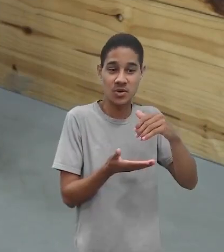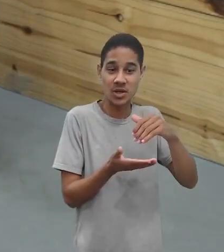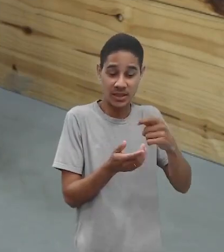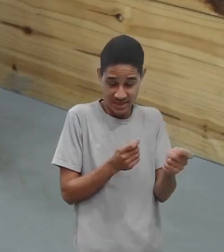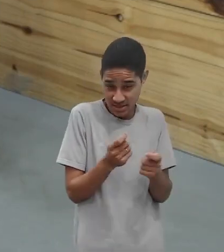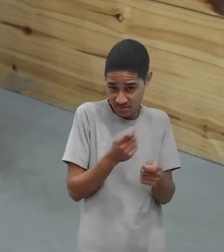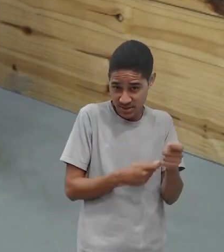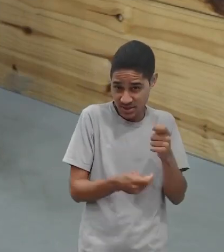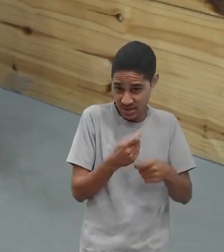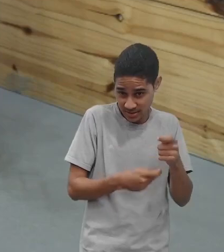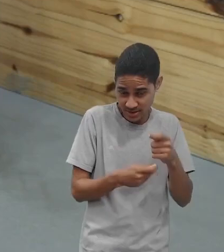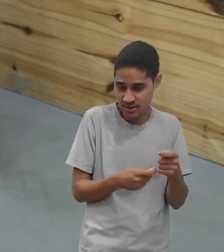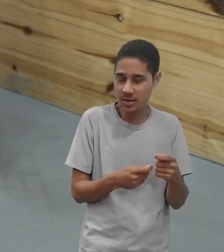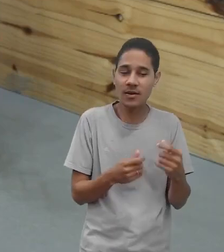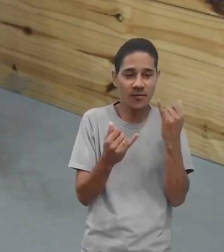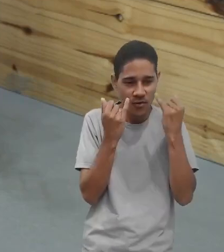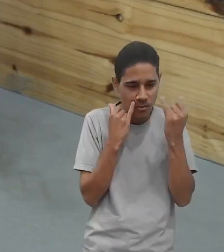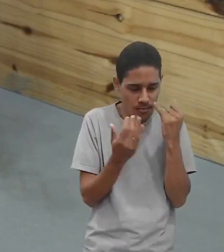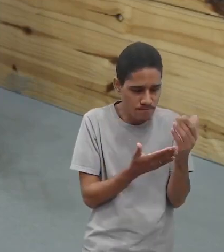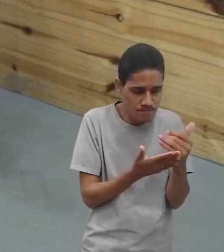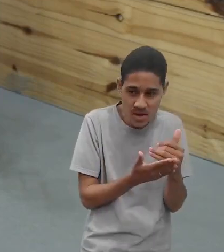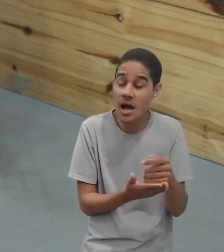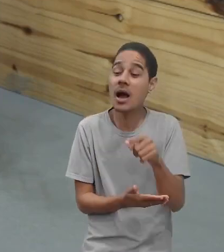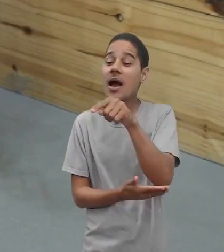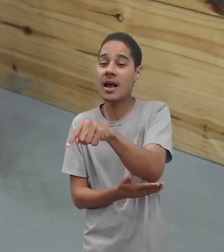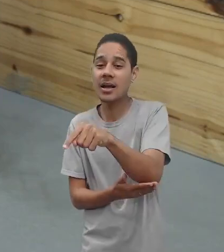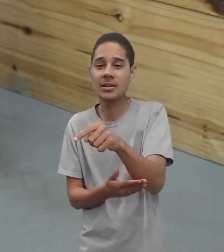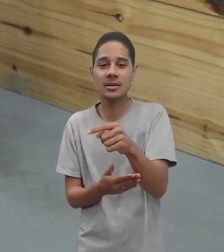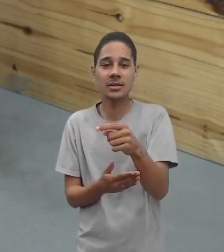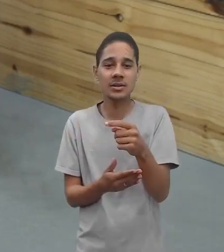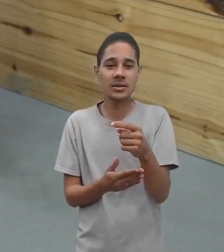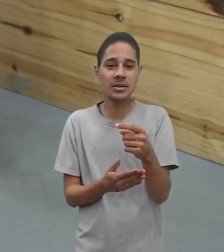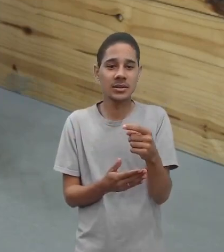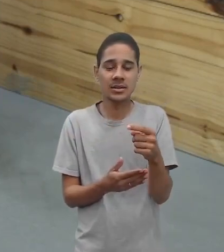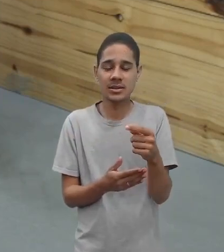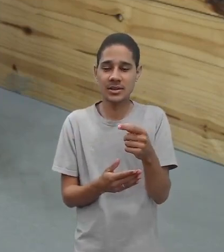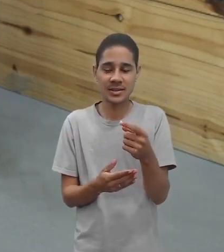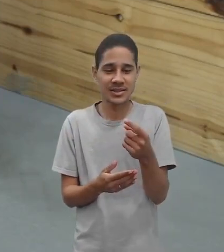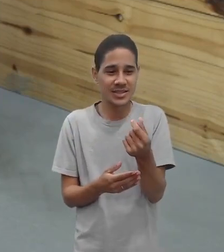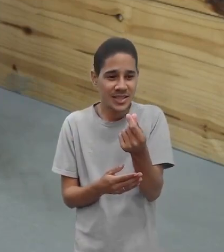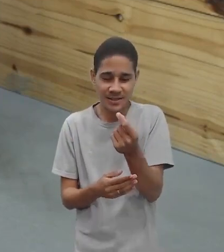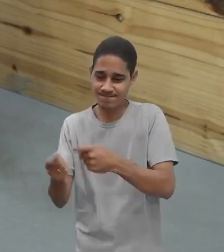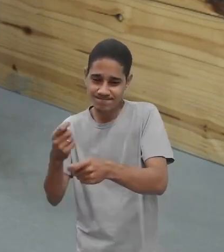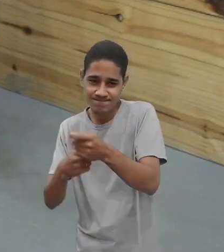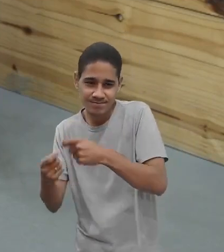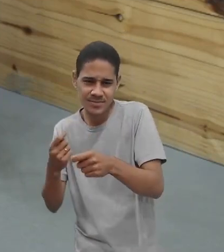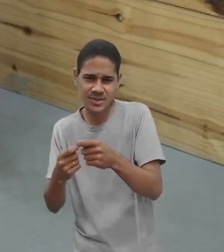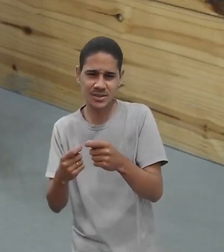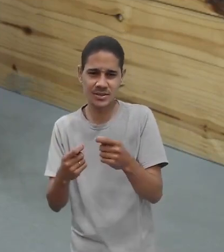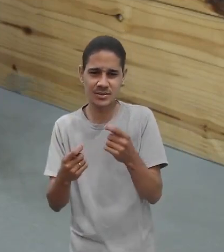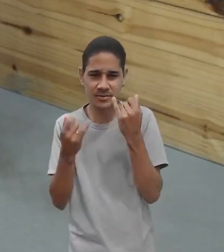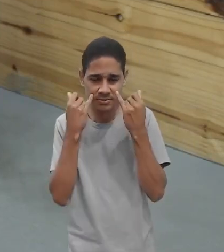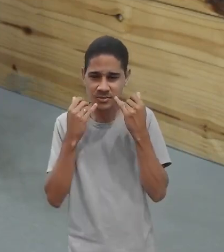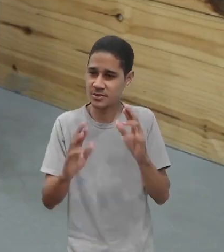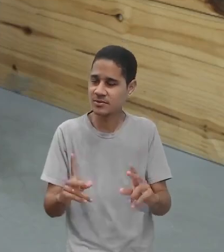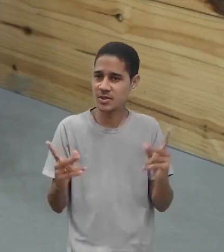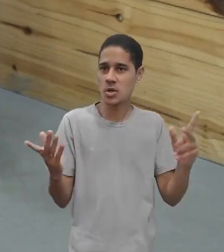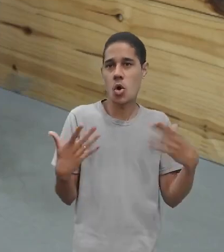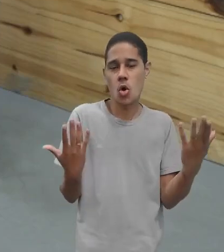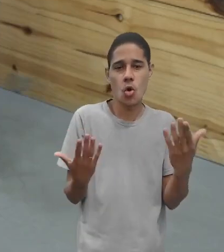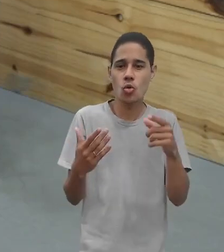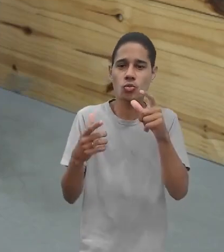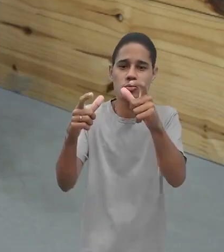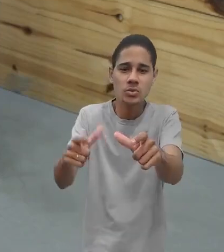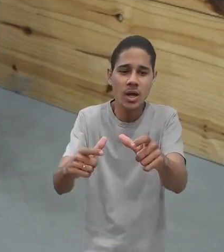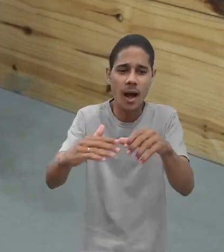são diferentes das informações do setor financeiro. Então, é isso que a gente está dizendo. Ou, vamos lá, o setor de estoque.